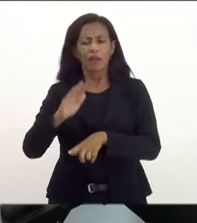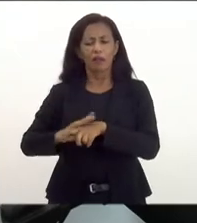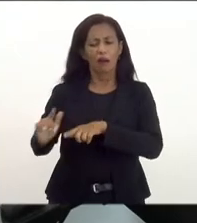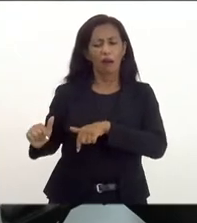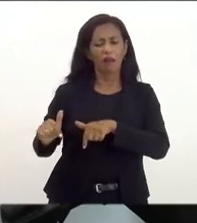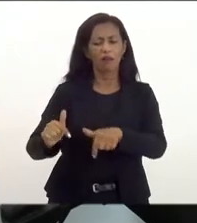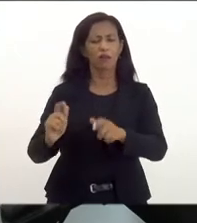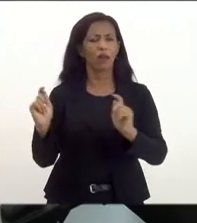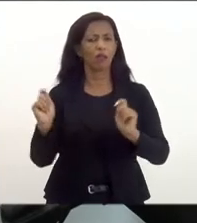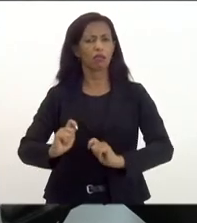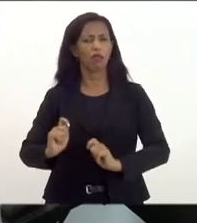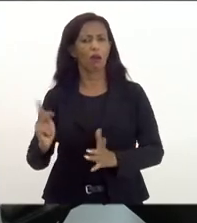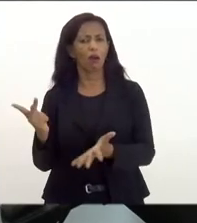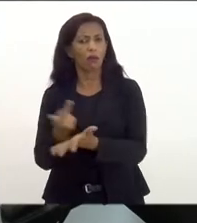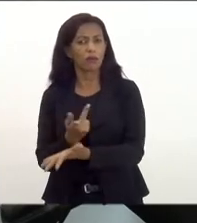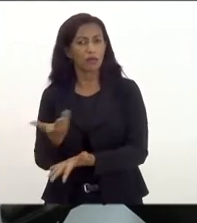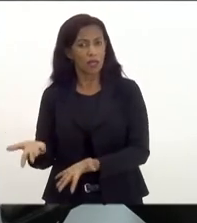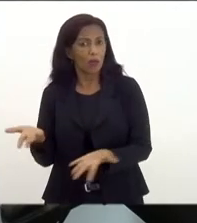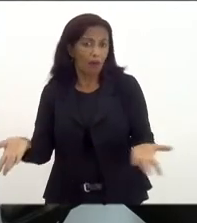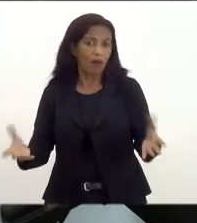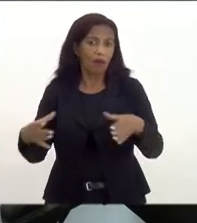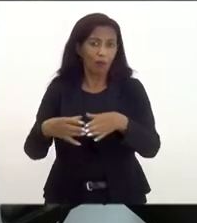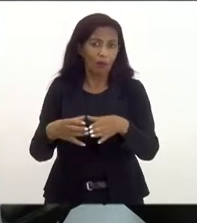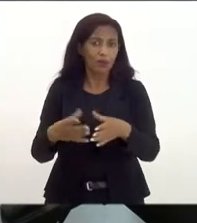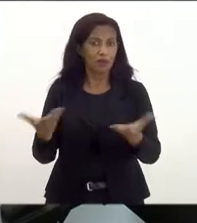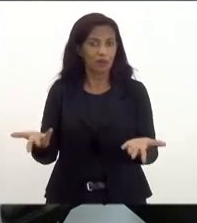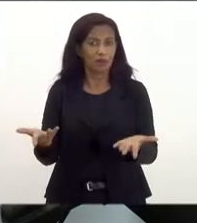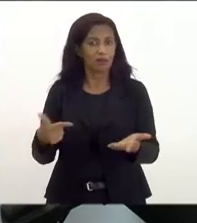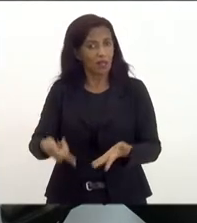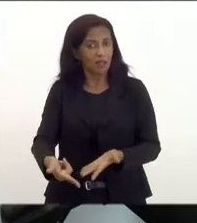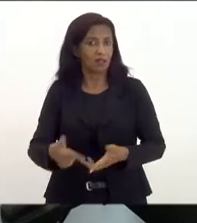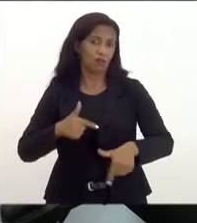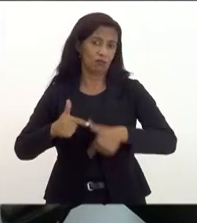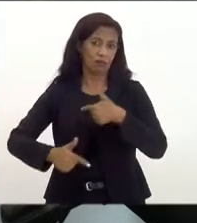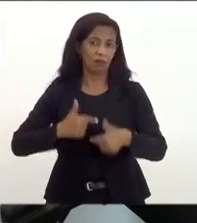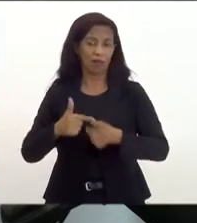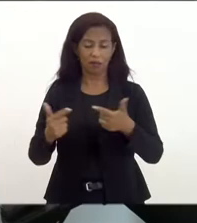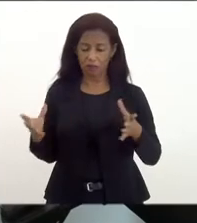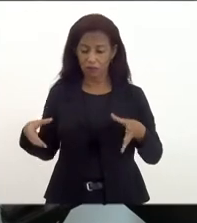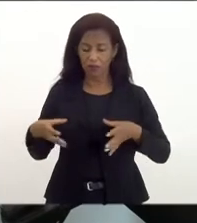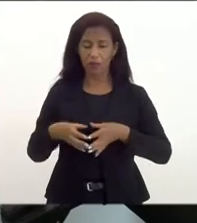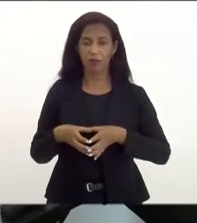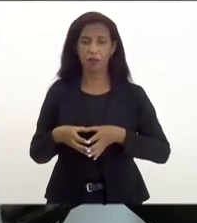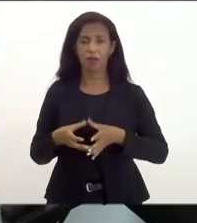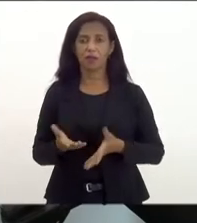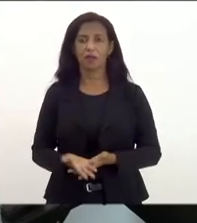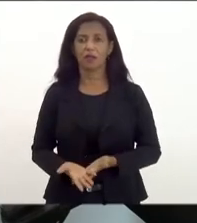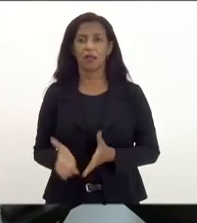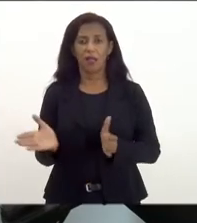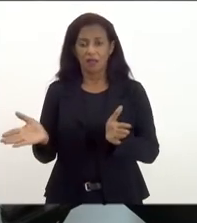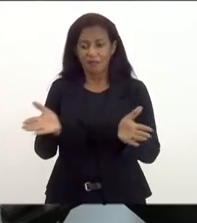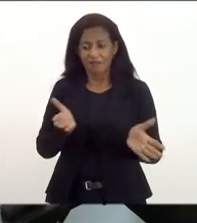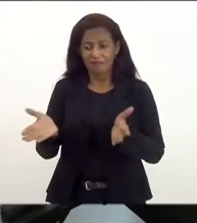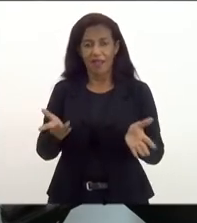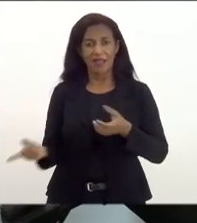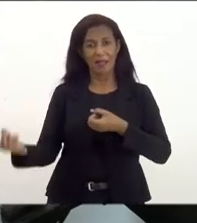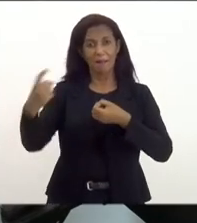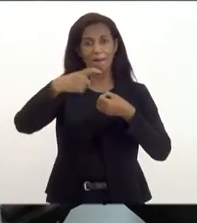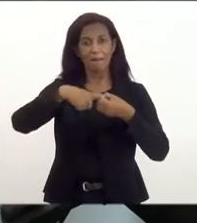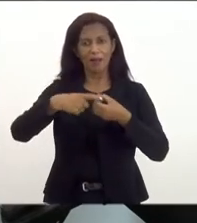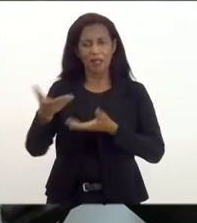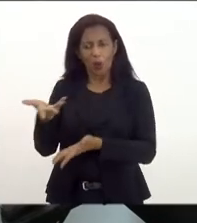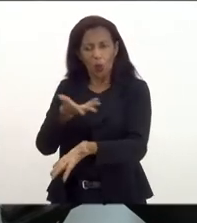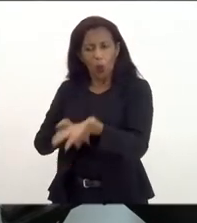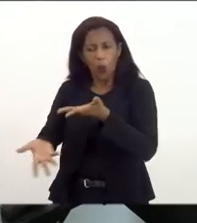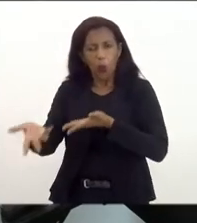essa a finalidade dessa comissão é Então essa essa parceria no